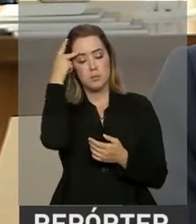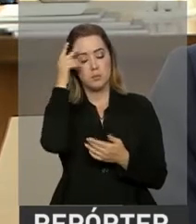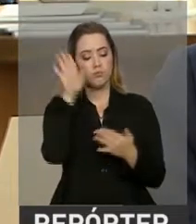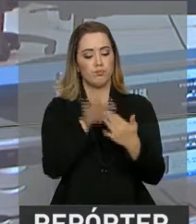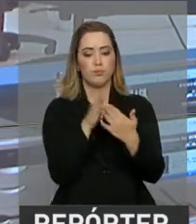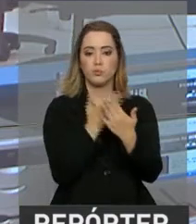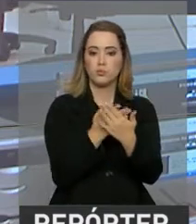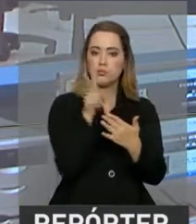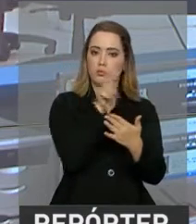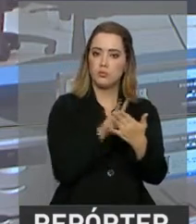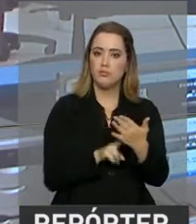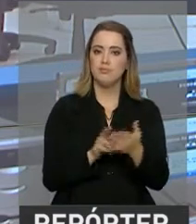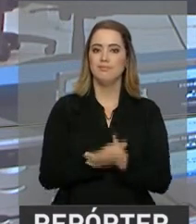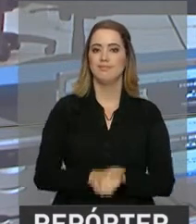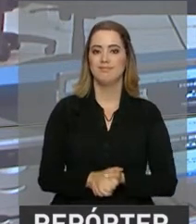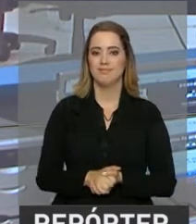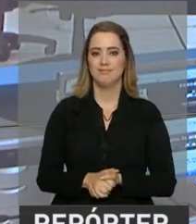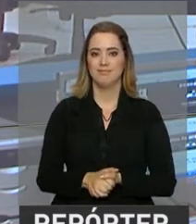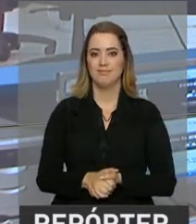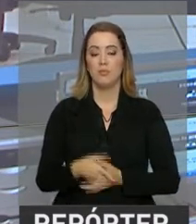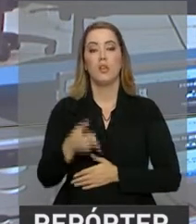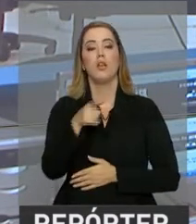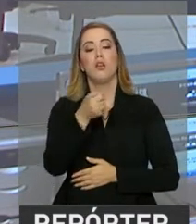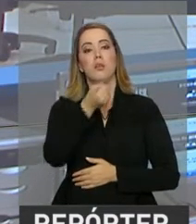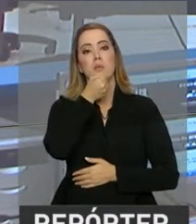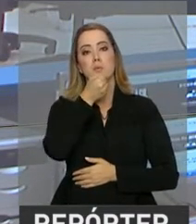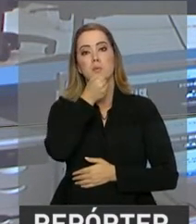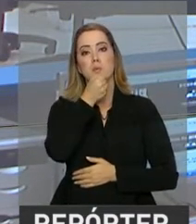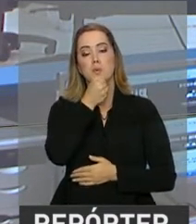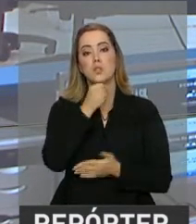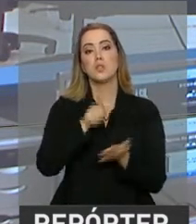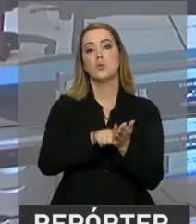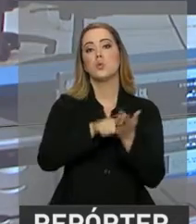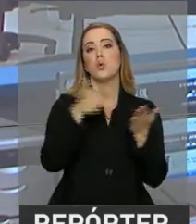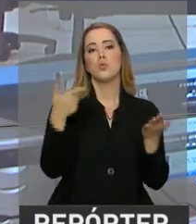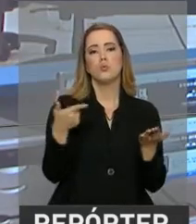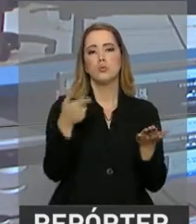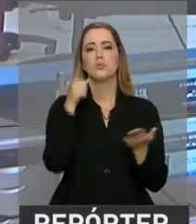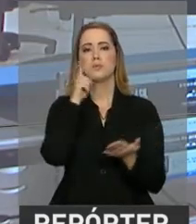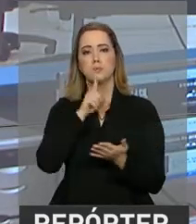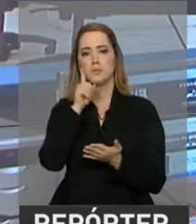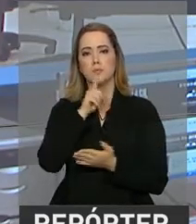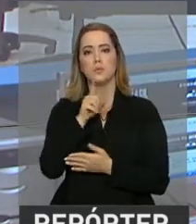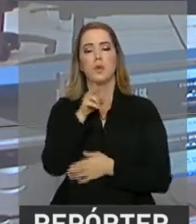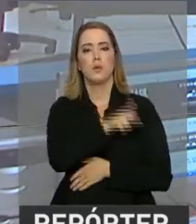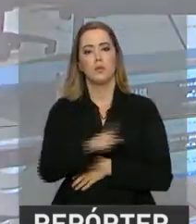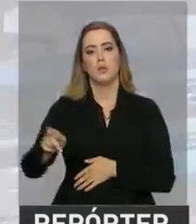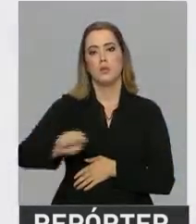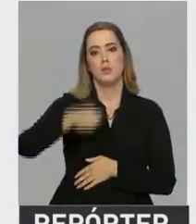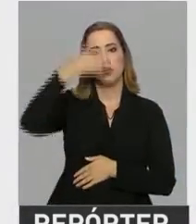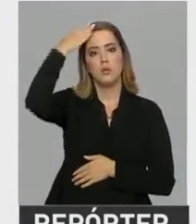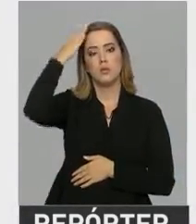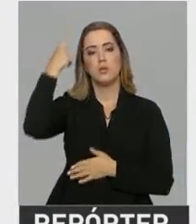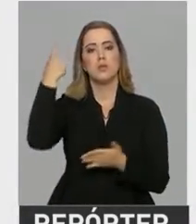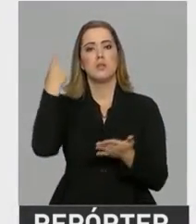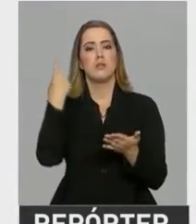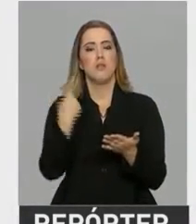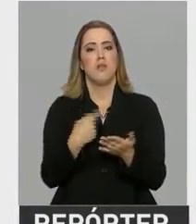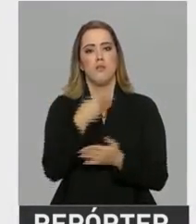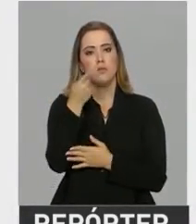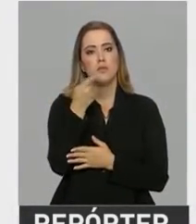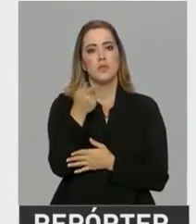a vale em entrevista concedida ao the wall street journal o presidente michel temer garantiu que a incerteza política